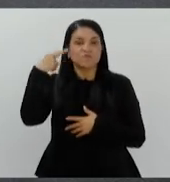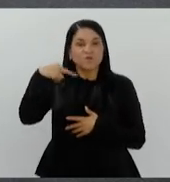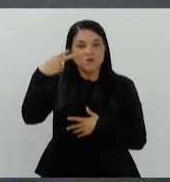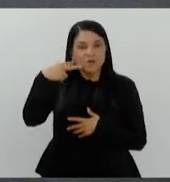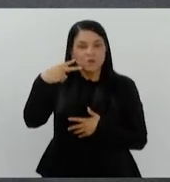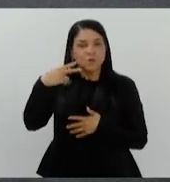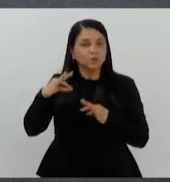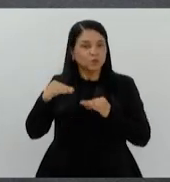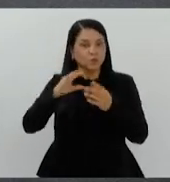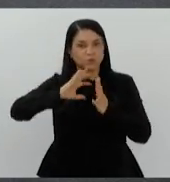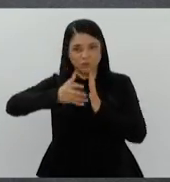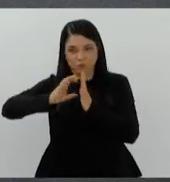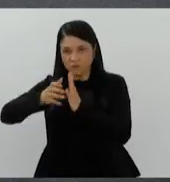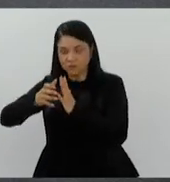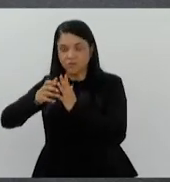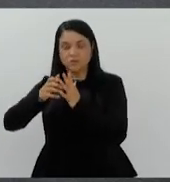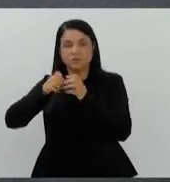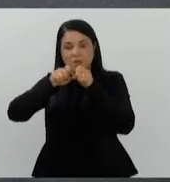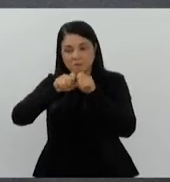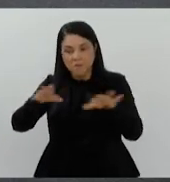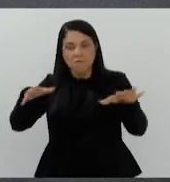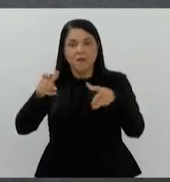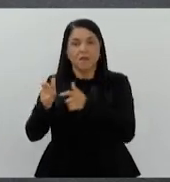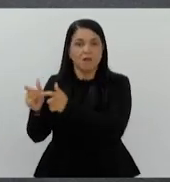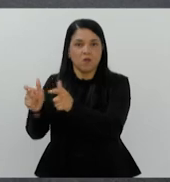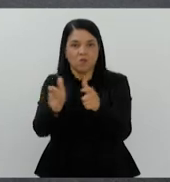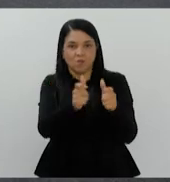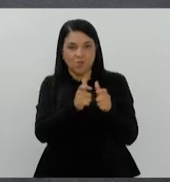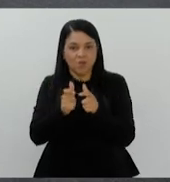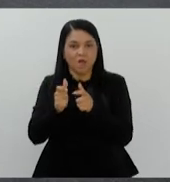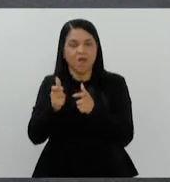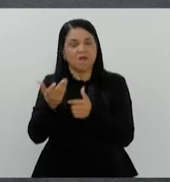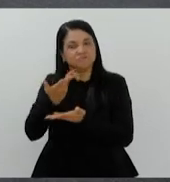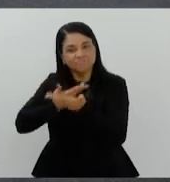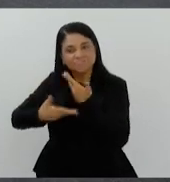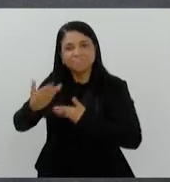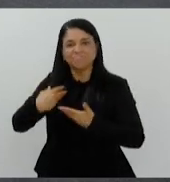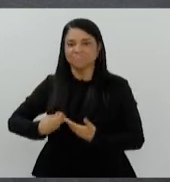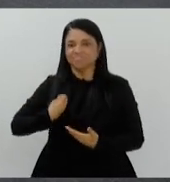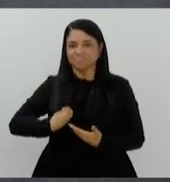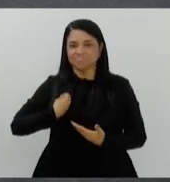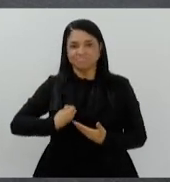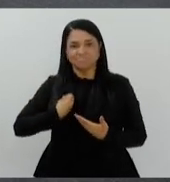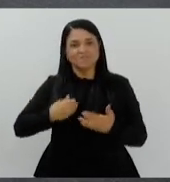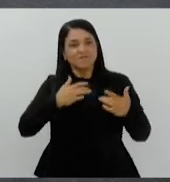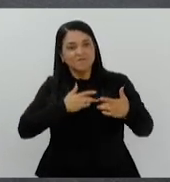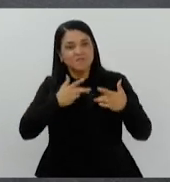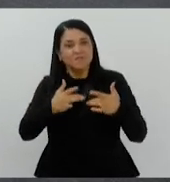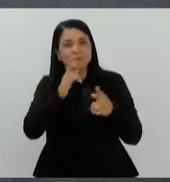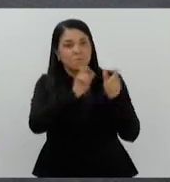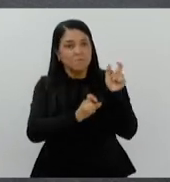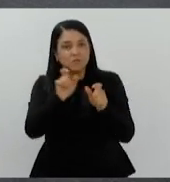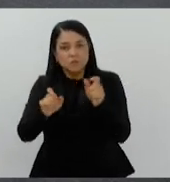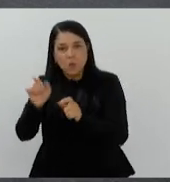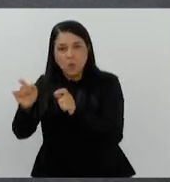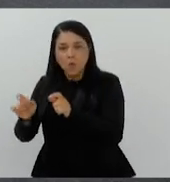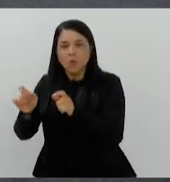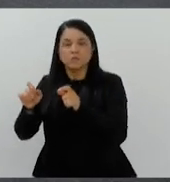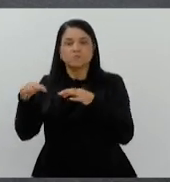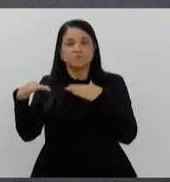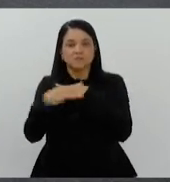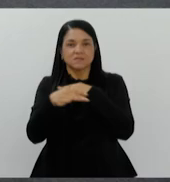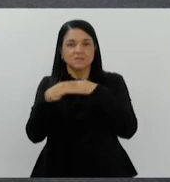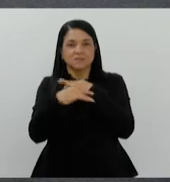a ampliarem os espaços, senador Marquinho, de convivência, de fraternidade entre as pessoas, fazer uma